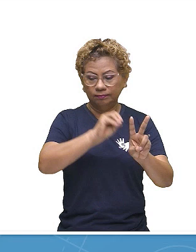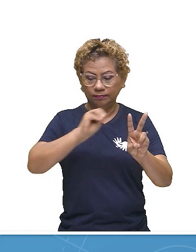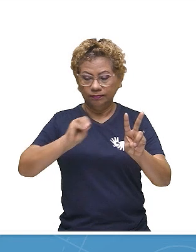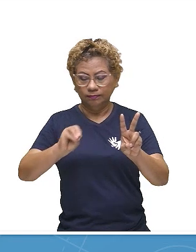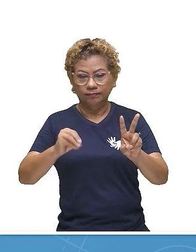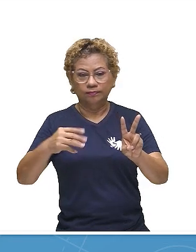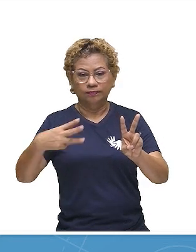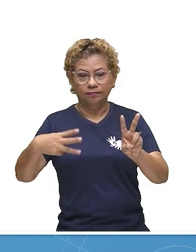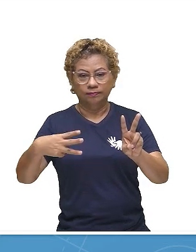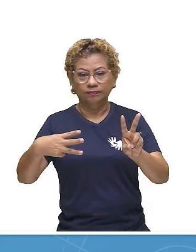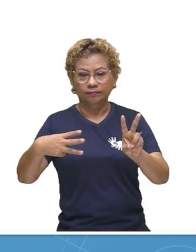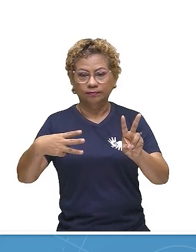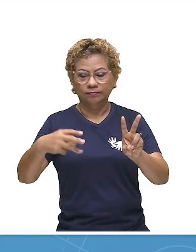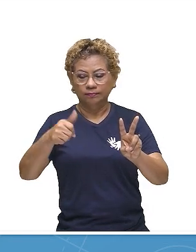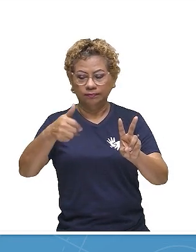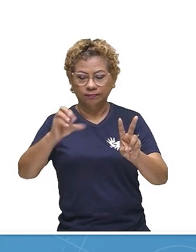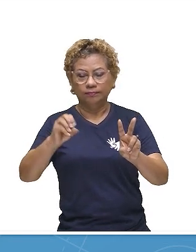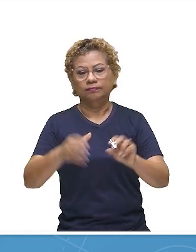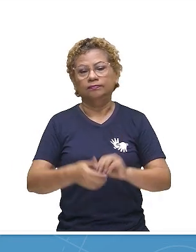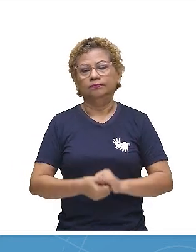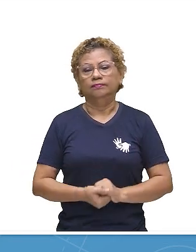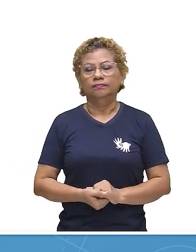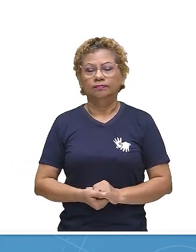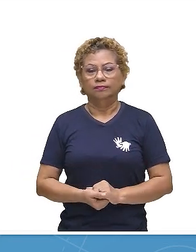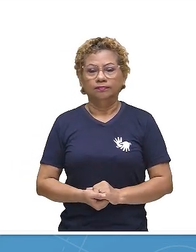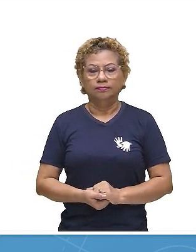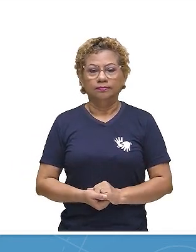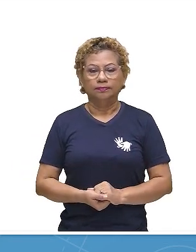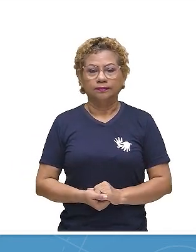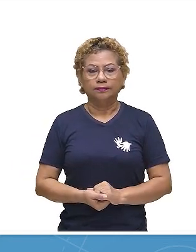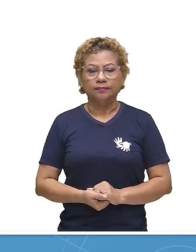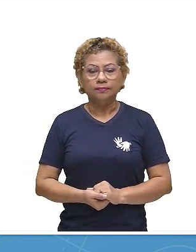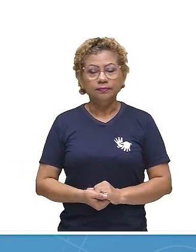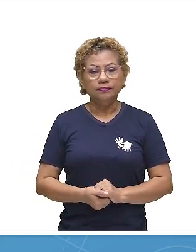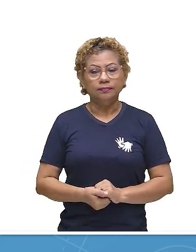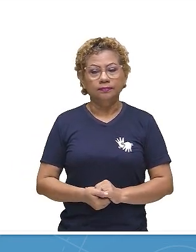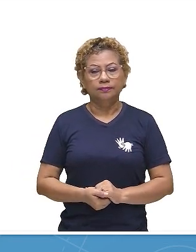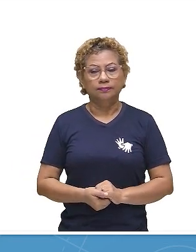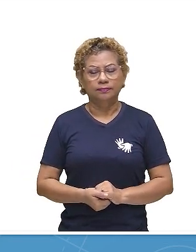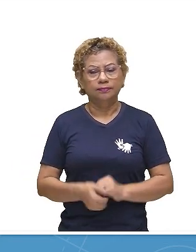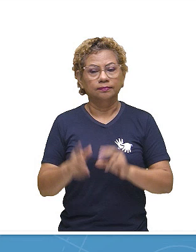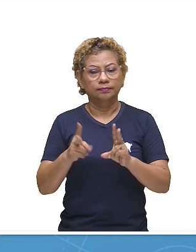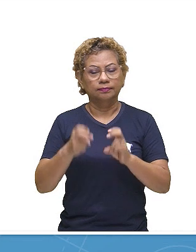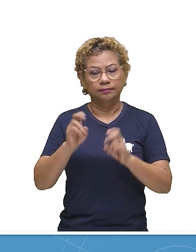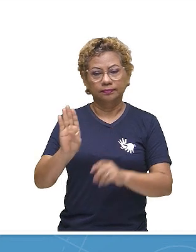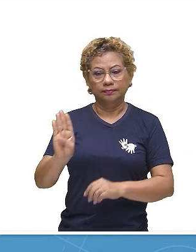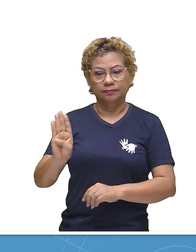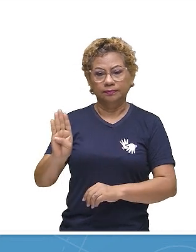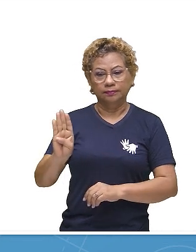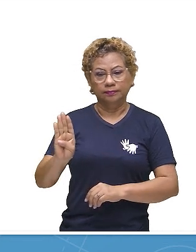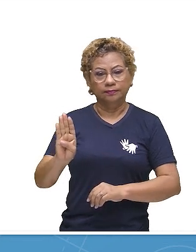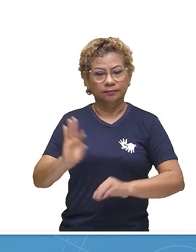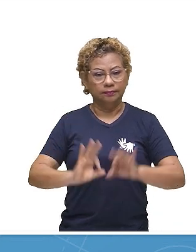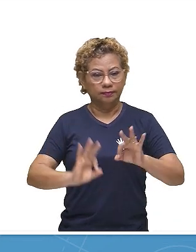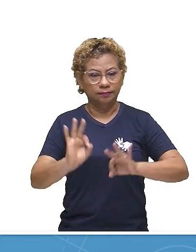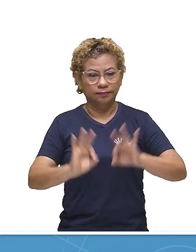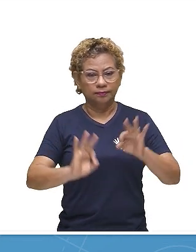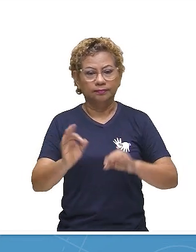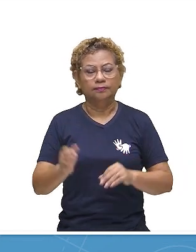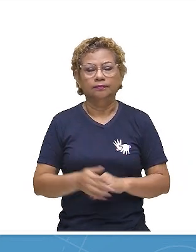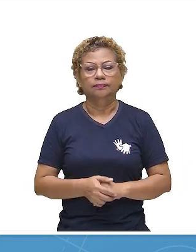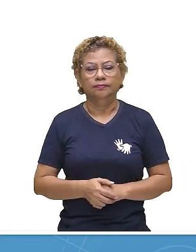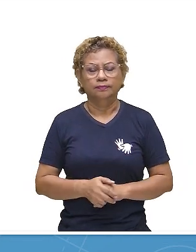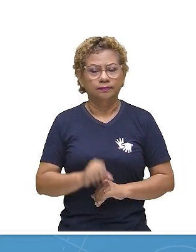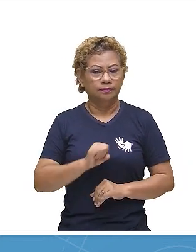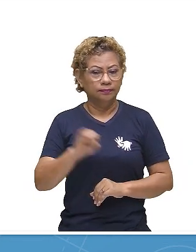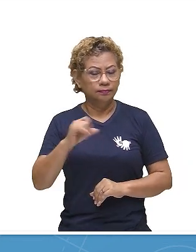propriedade diz o seguinte, né? Se eu tenho um produto de radicais com o mesmo índice, eu posso indicar